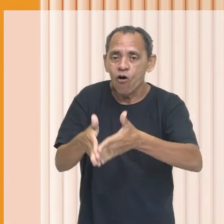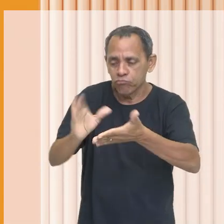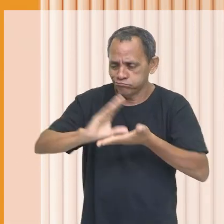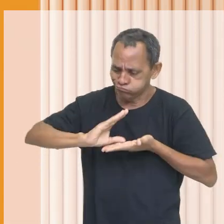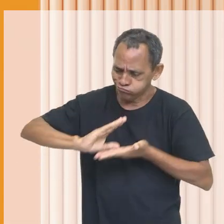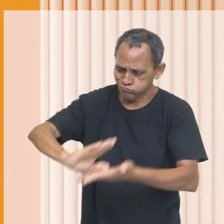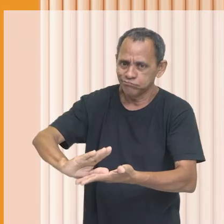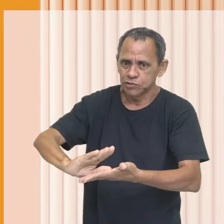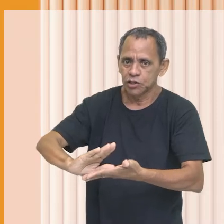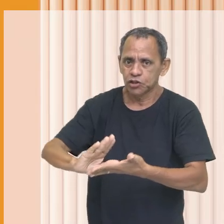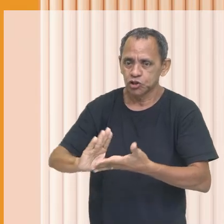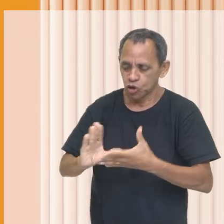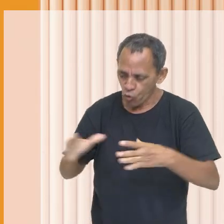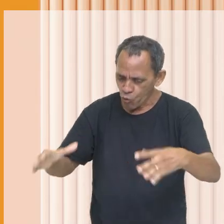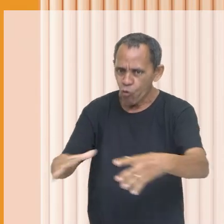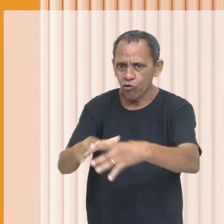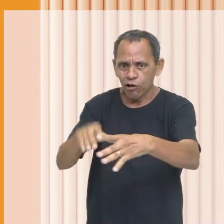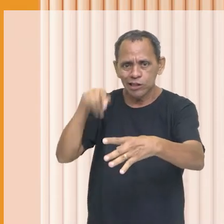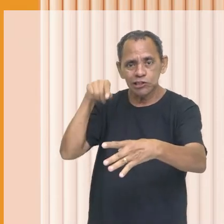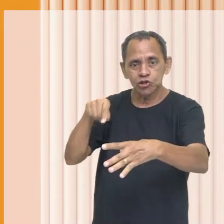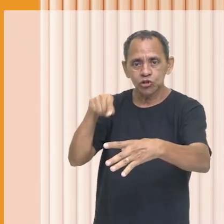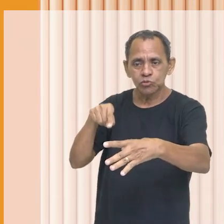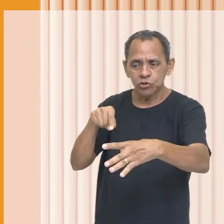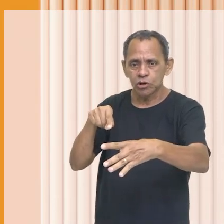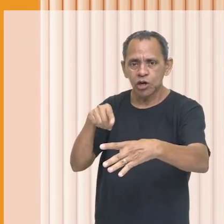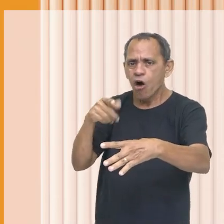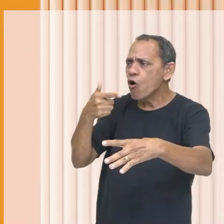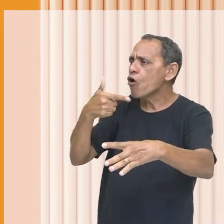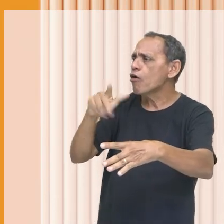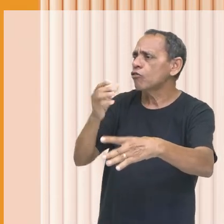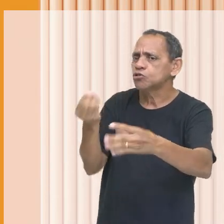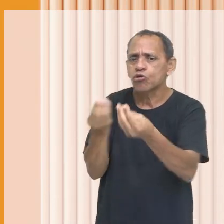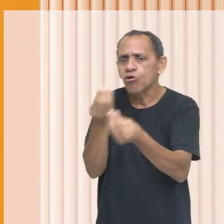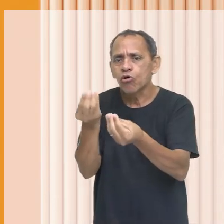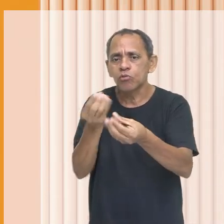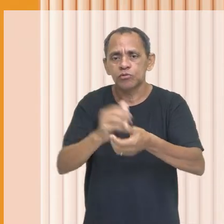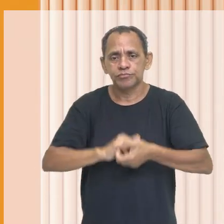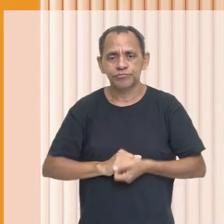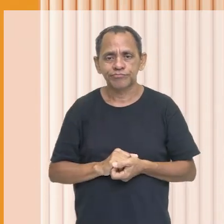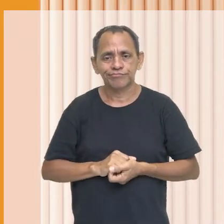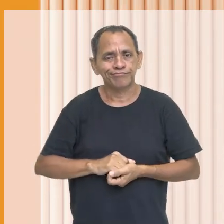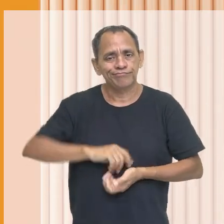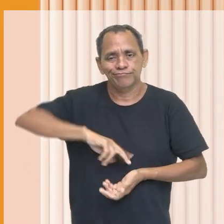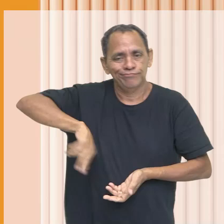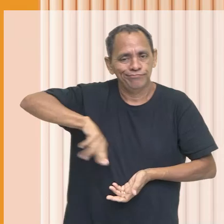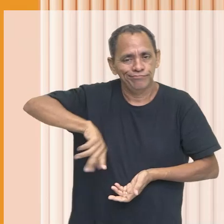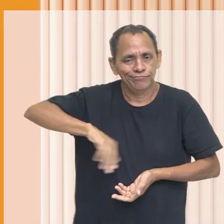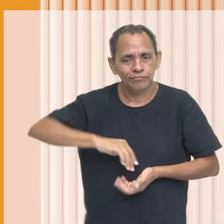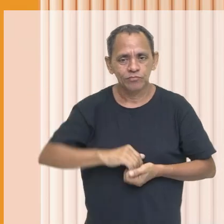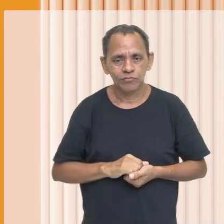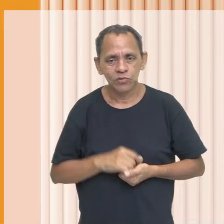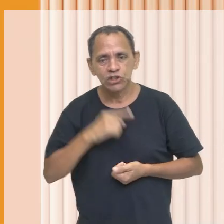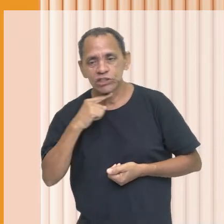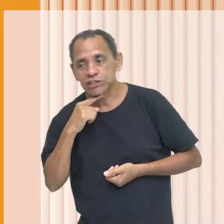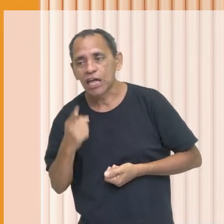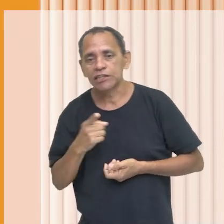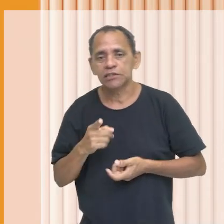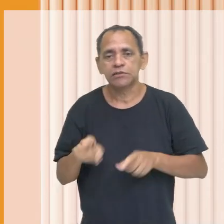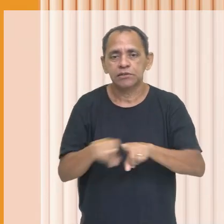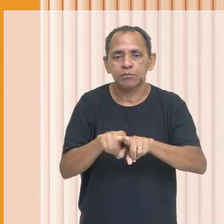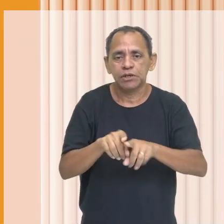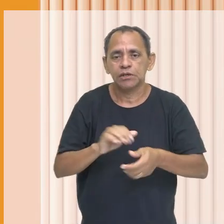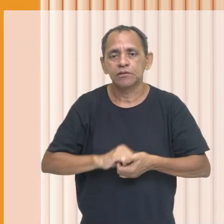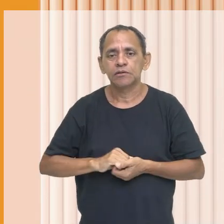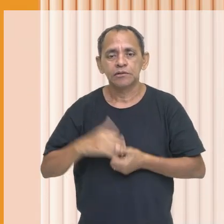eu vou pegar e vou concentrar em benefício deles. E os outros? Que benefícios terão? Nenhum. Porque essa